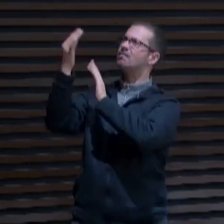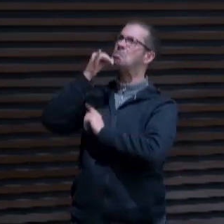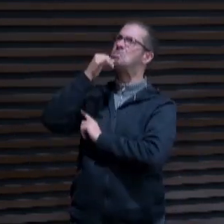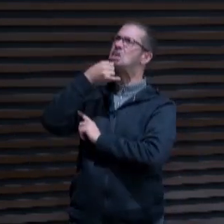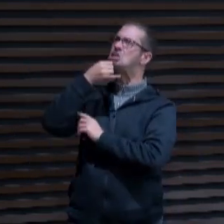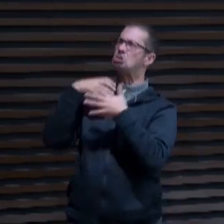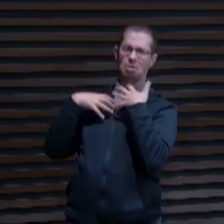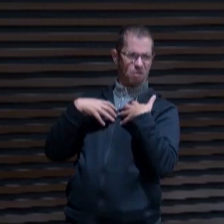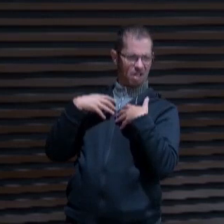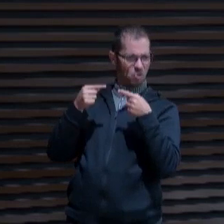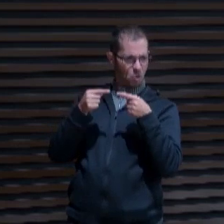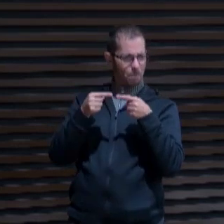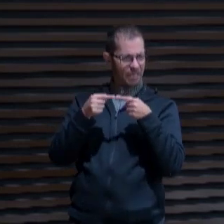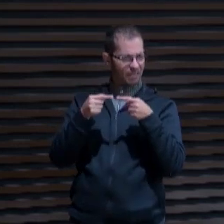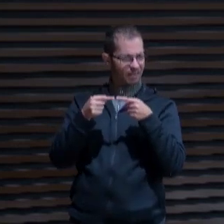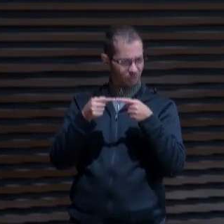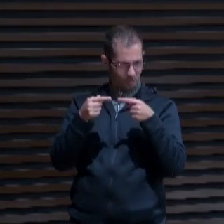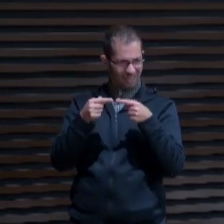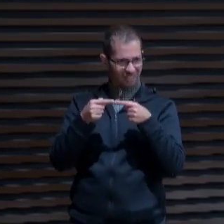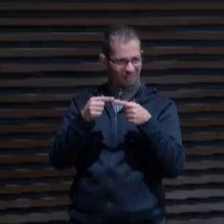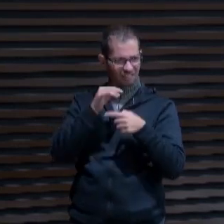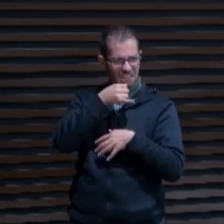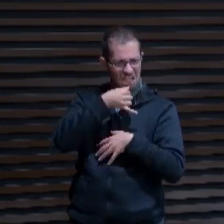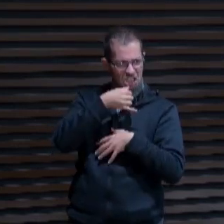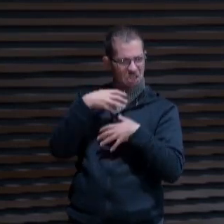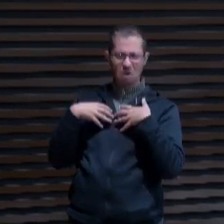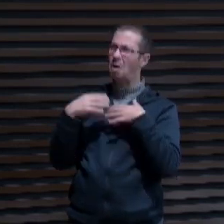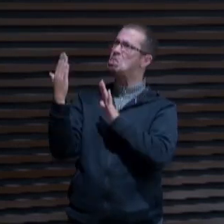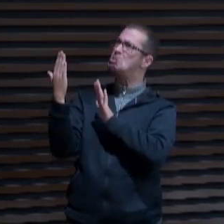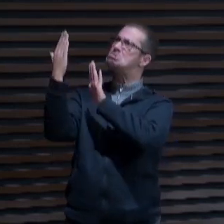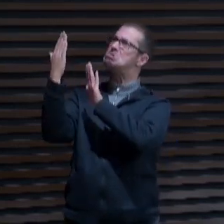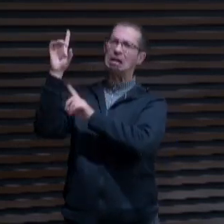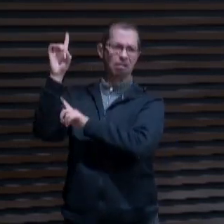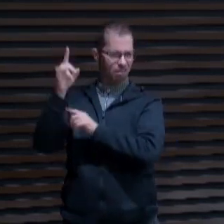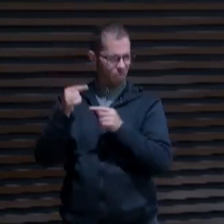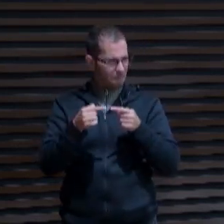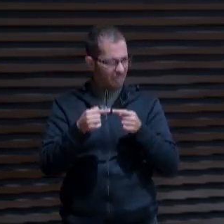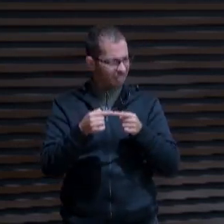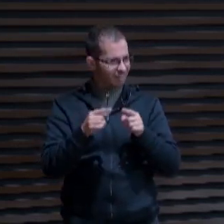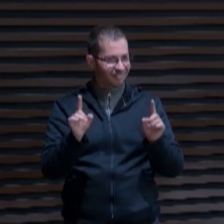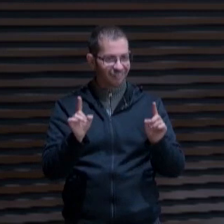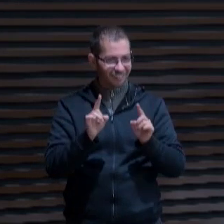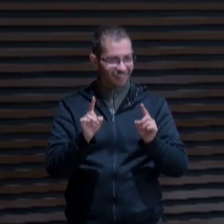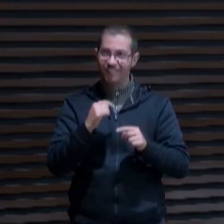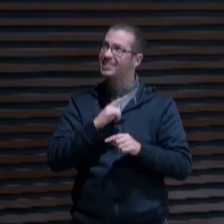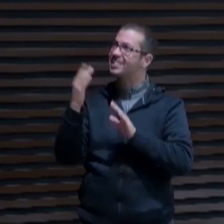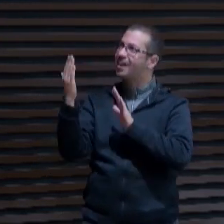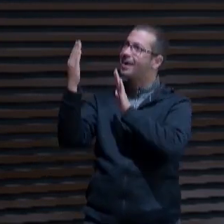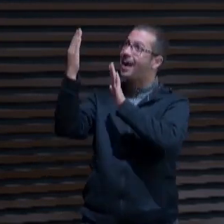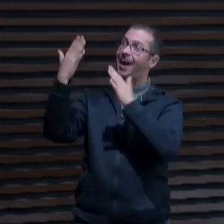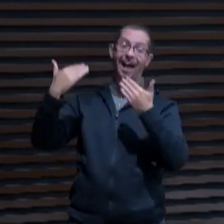com alaúde em voz de soprano, com harpas em voz de baixo, para conduzir o canto da congregação,